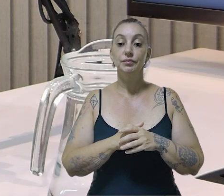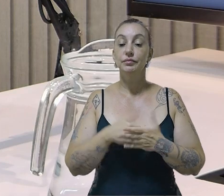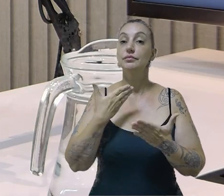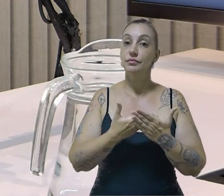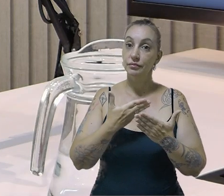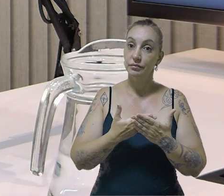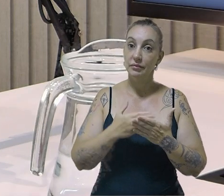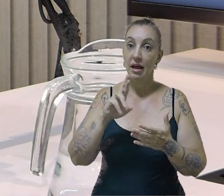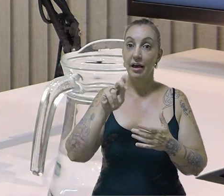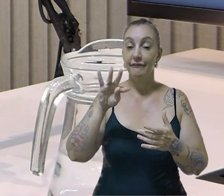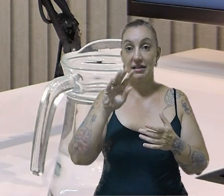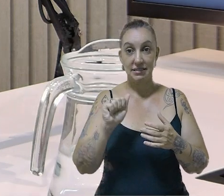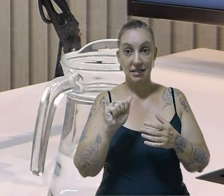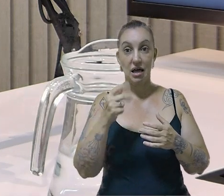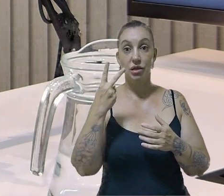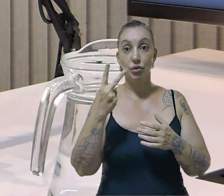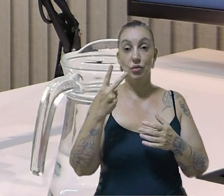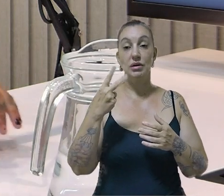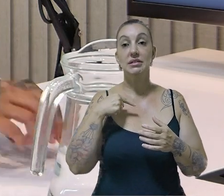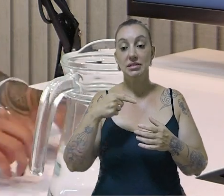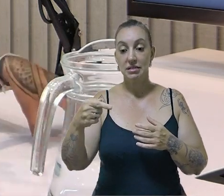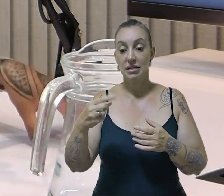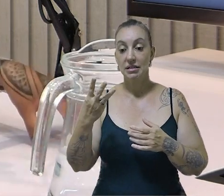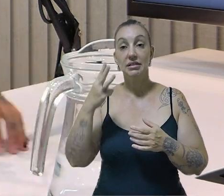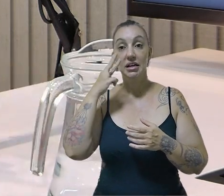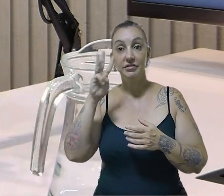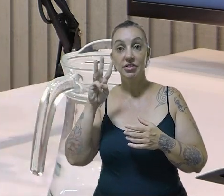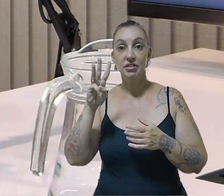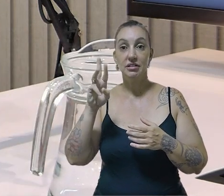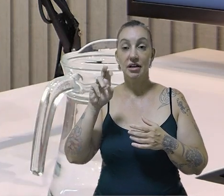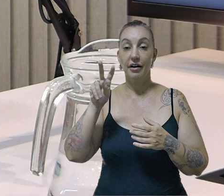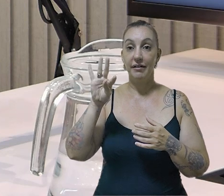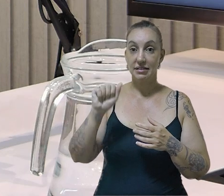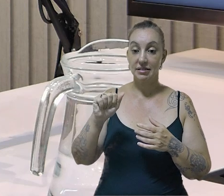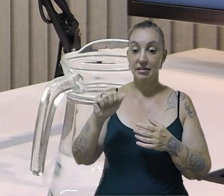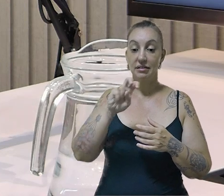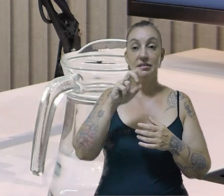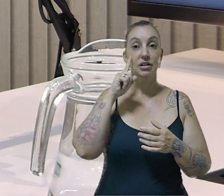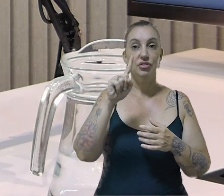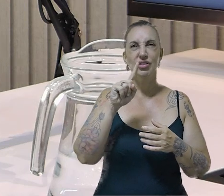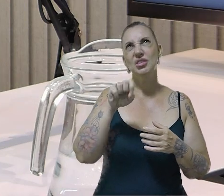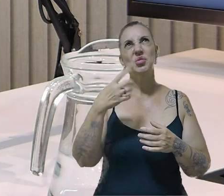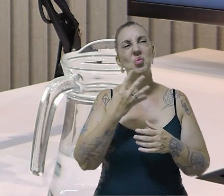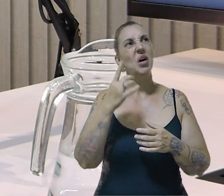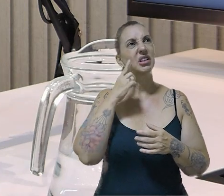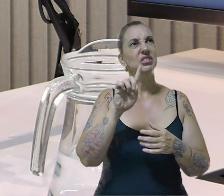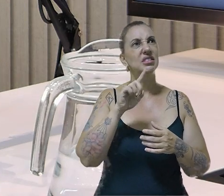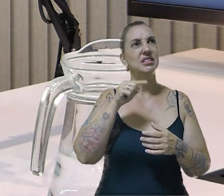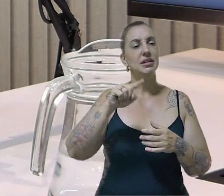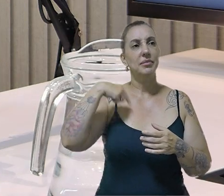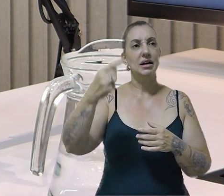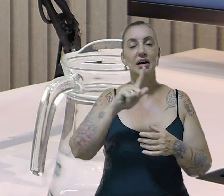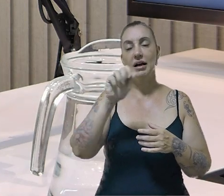aula dentro da revista assim então foram duas semanas eles ficaram três dias na revista e depois cinco dias ou quatro dias na semana